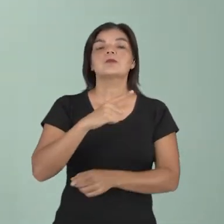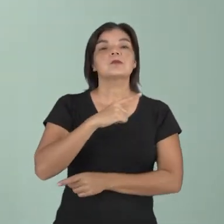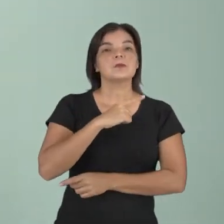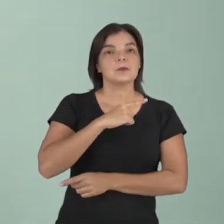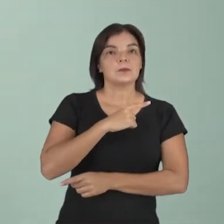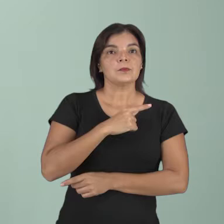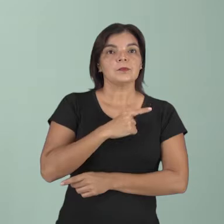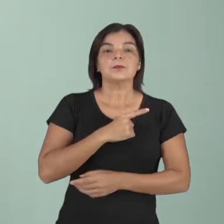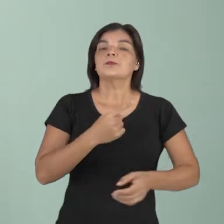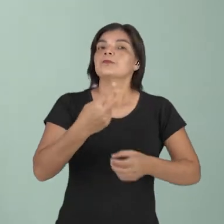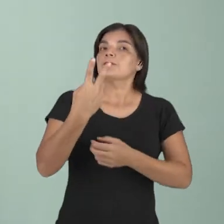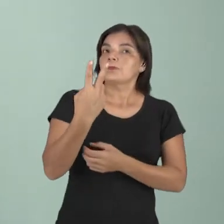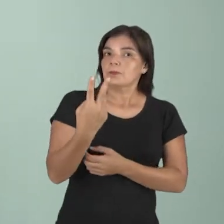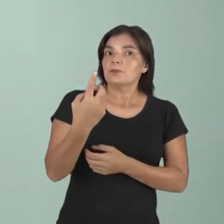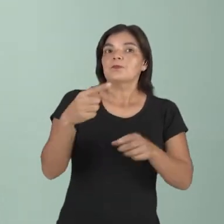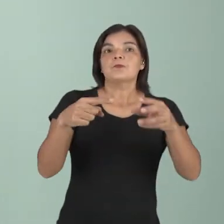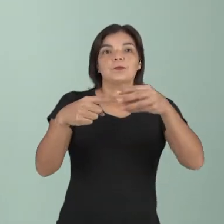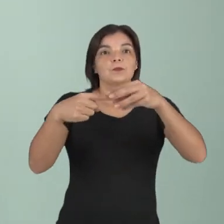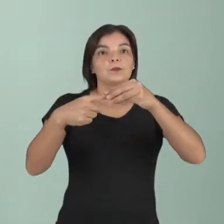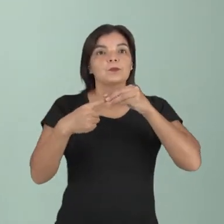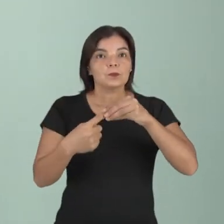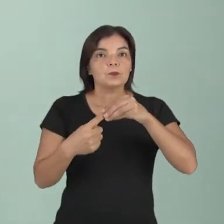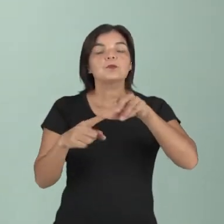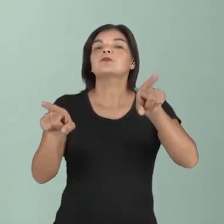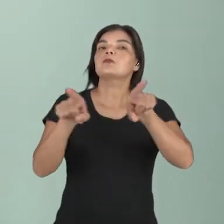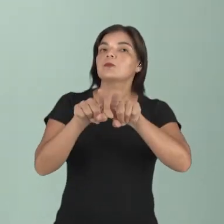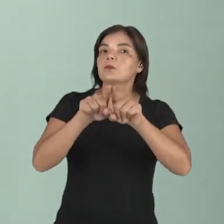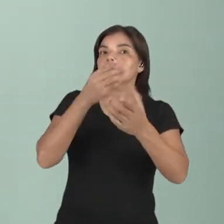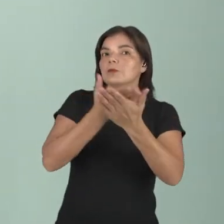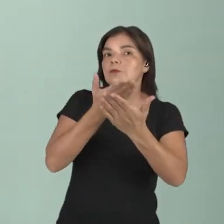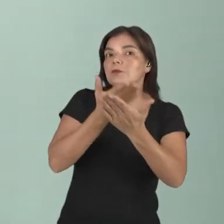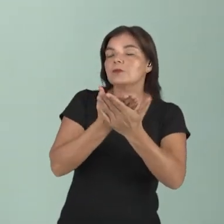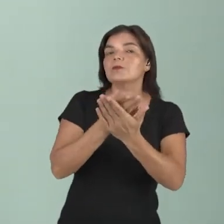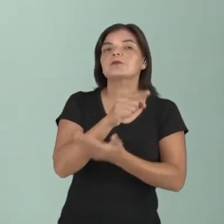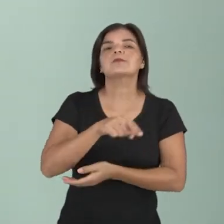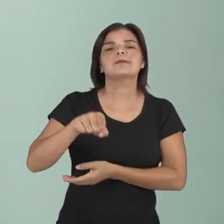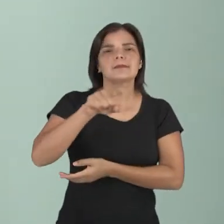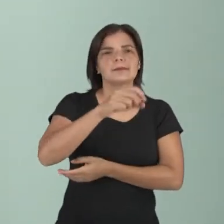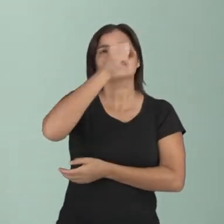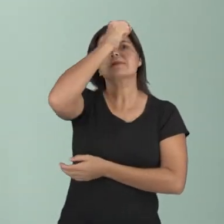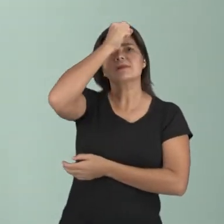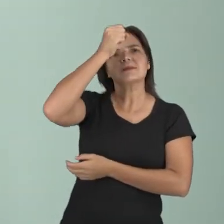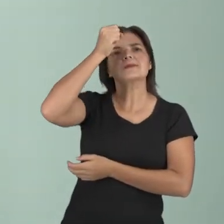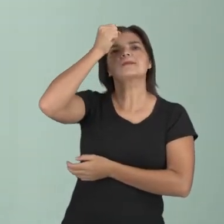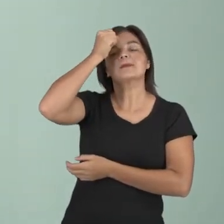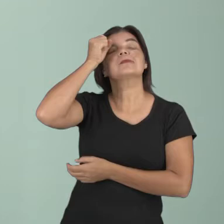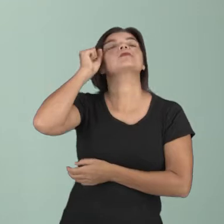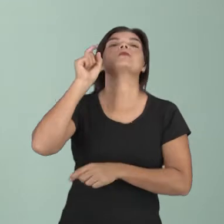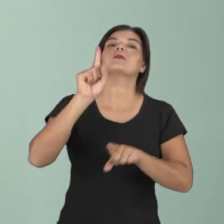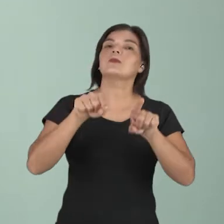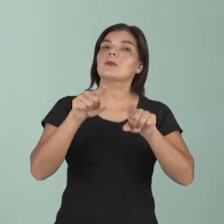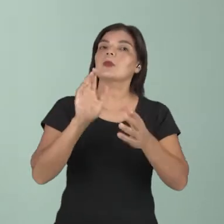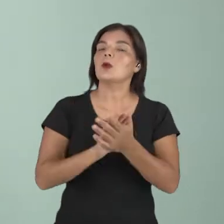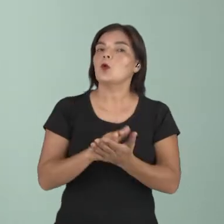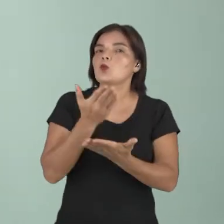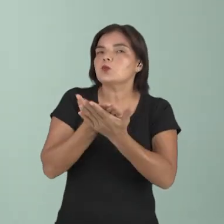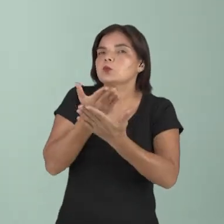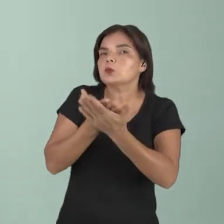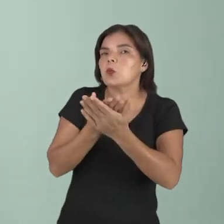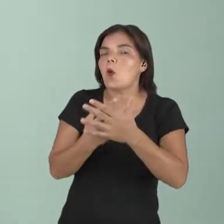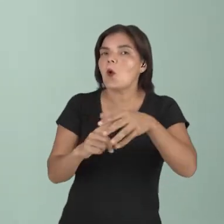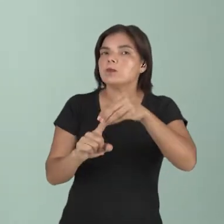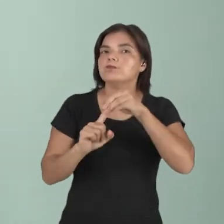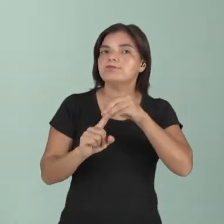postulou um objeto e um método de estudo. Nós já sabemos que a sociologia ela é uma ciência que tem